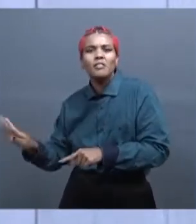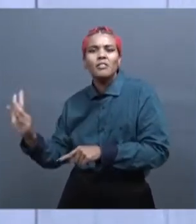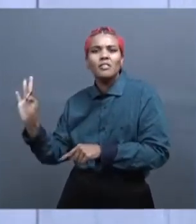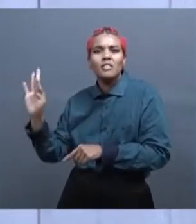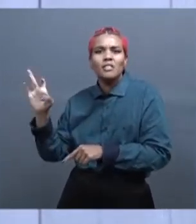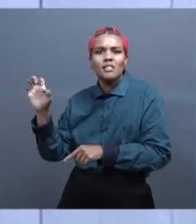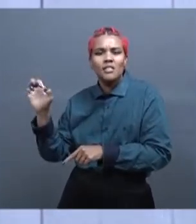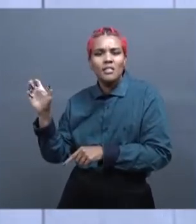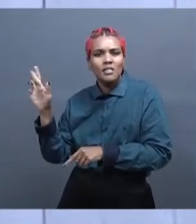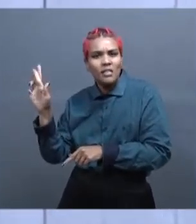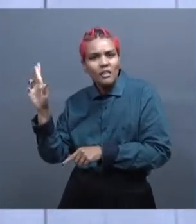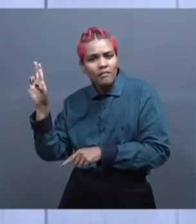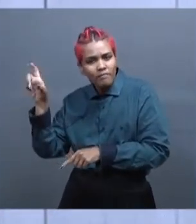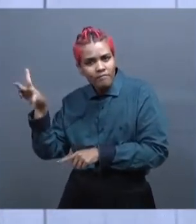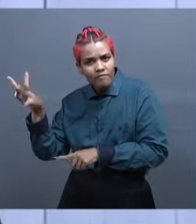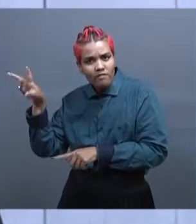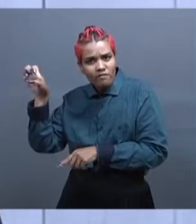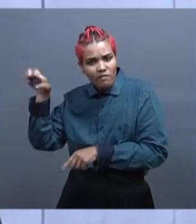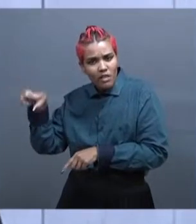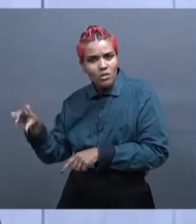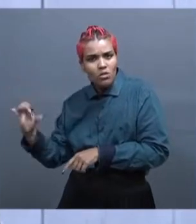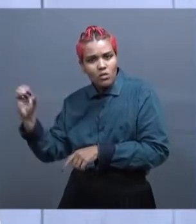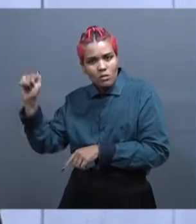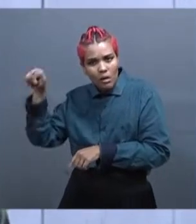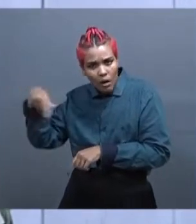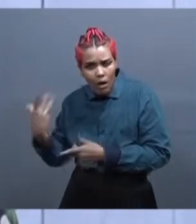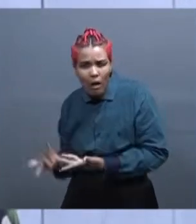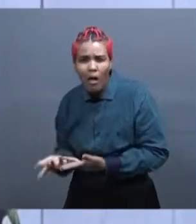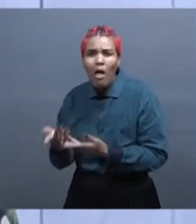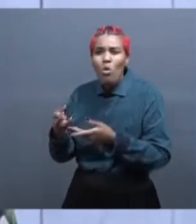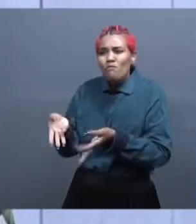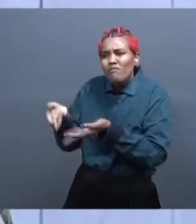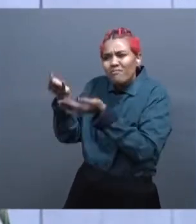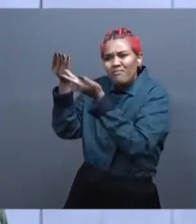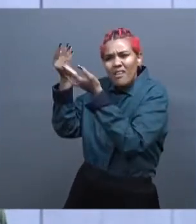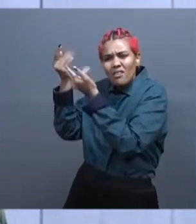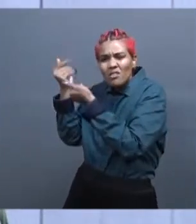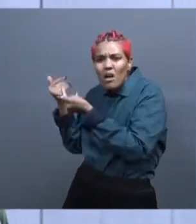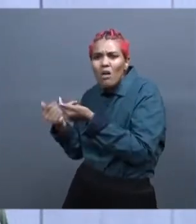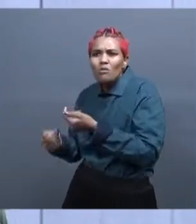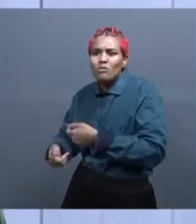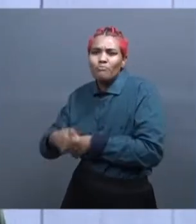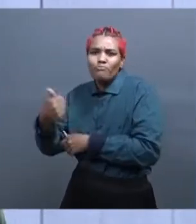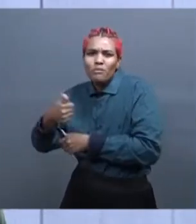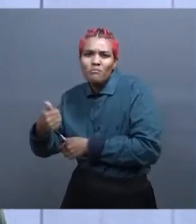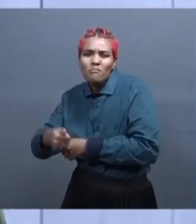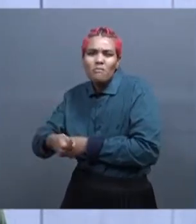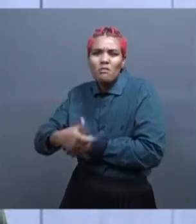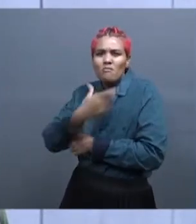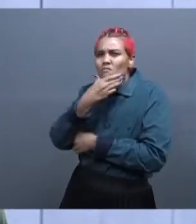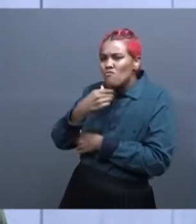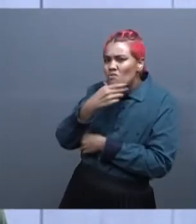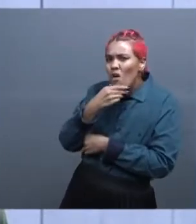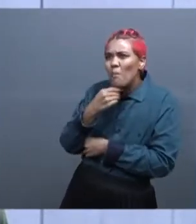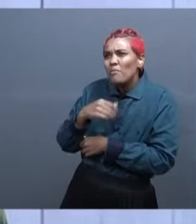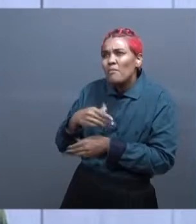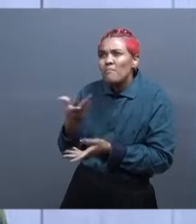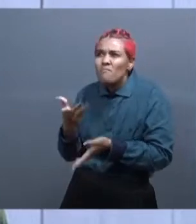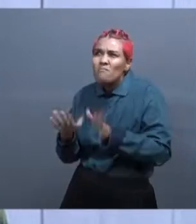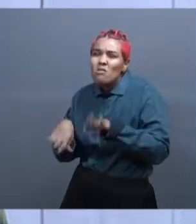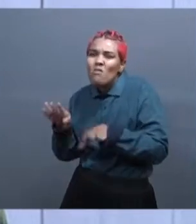da história da humanidade por exemplo existem registros dos primeiros homens tatuados a cerca de dez mil anos